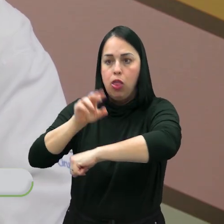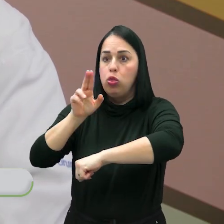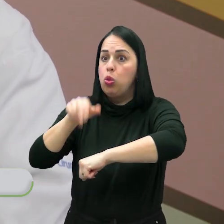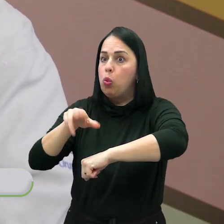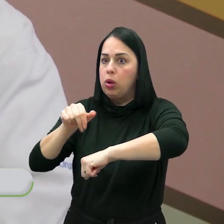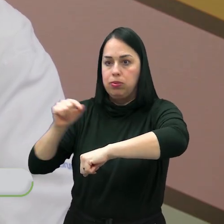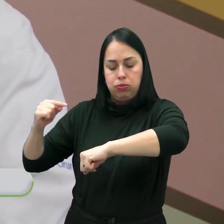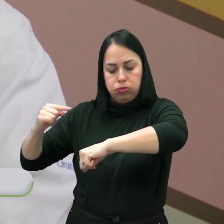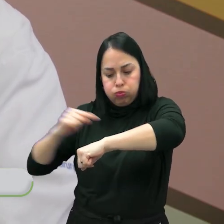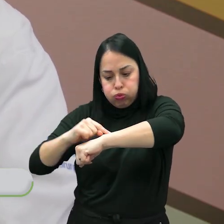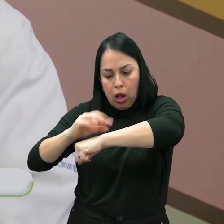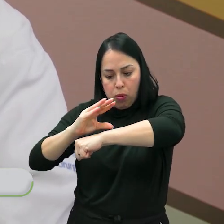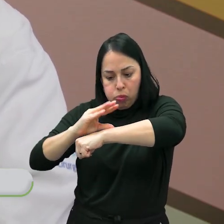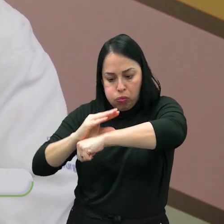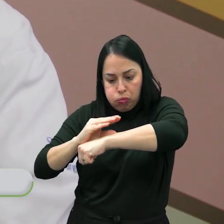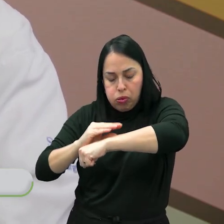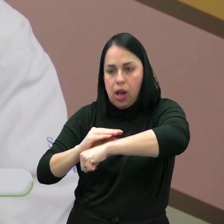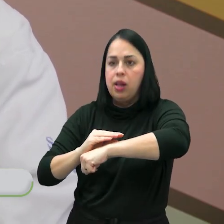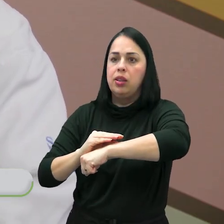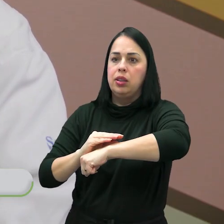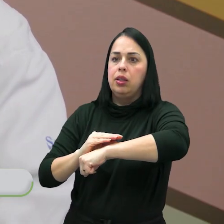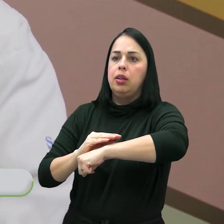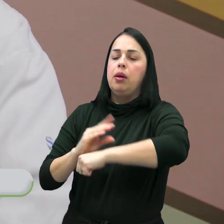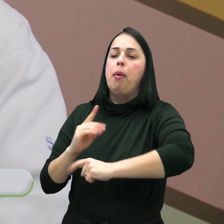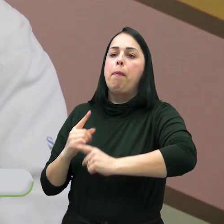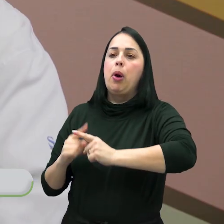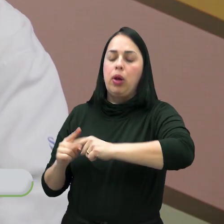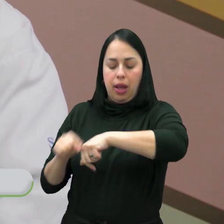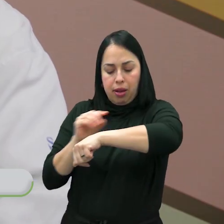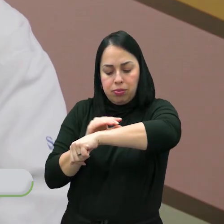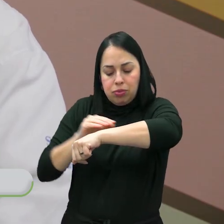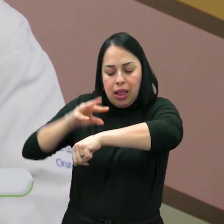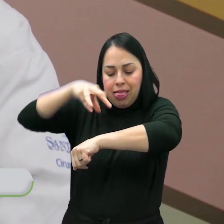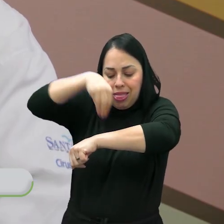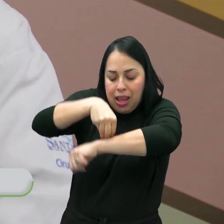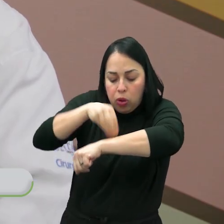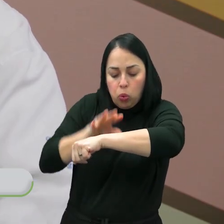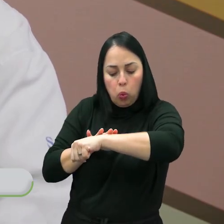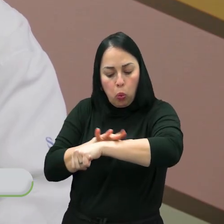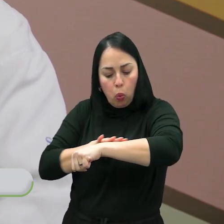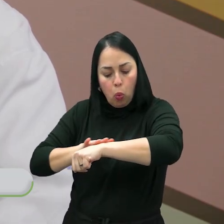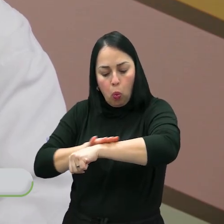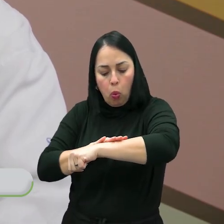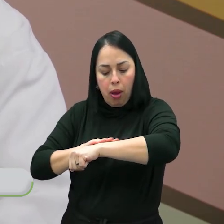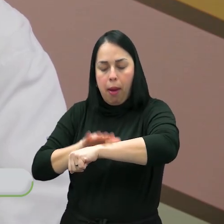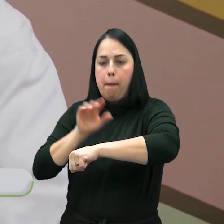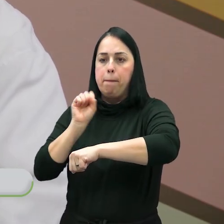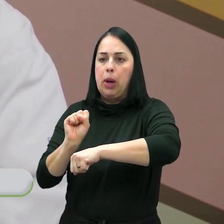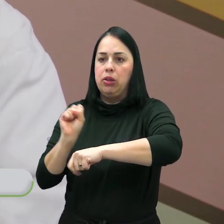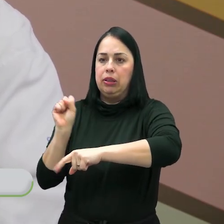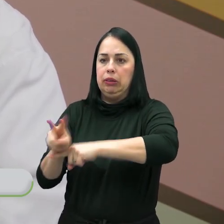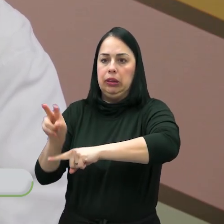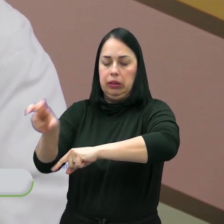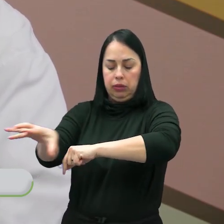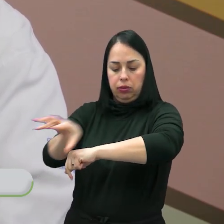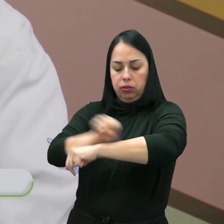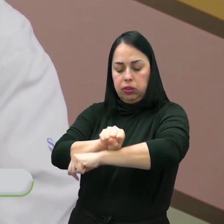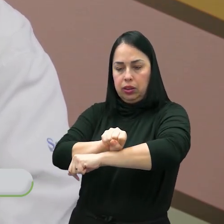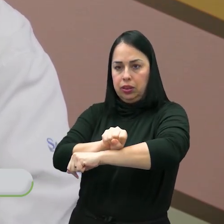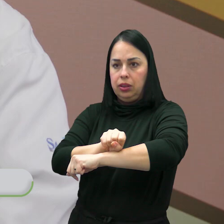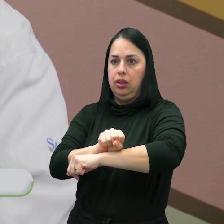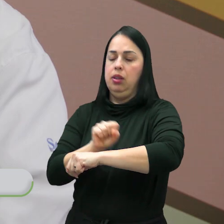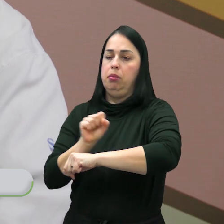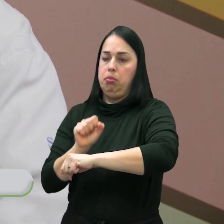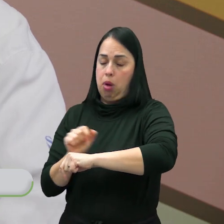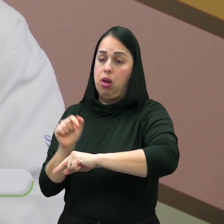devem estourar as bolhas, porque isso faz com que você exponha a sua parte interna para o meio ambiente.